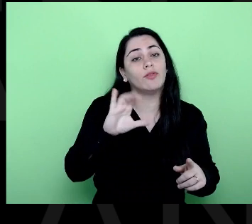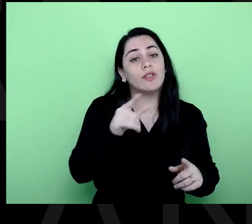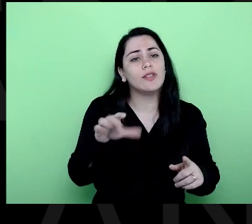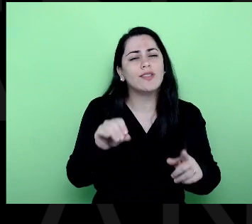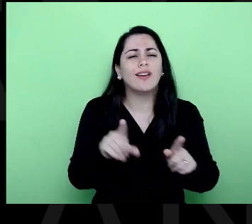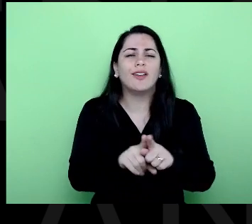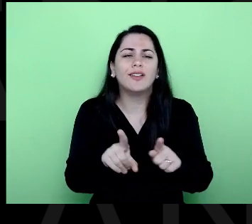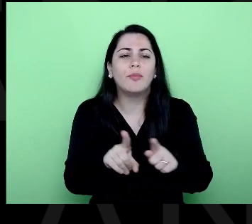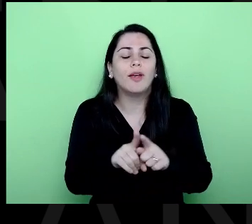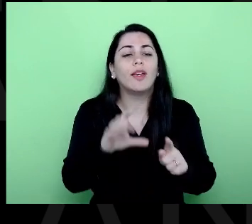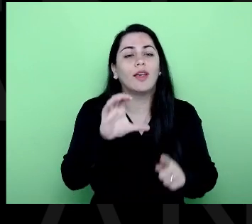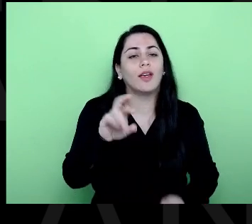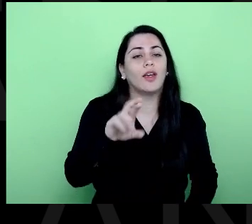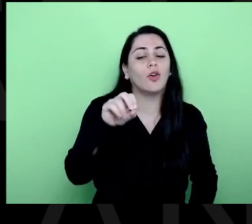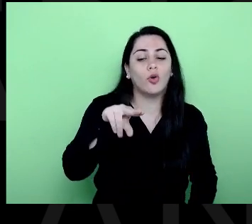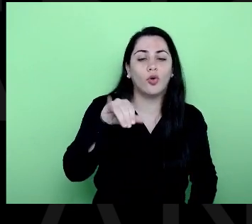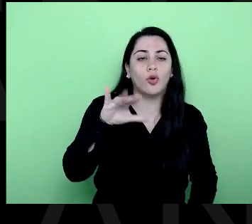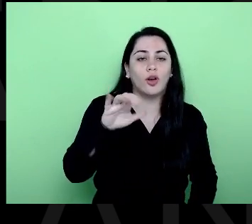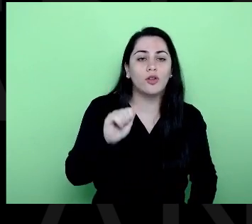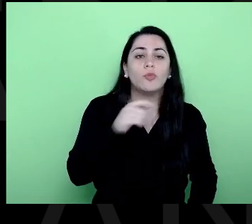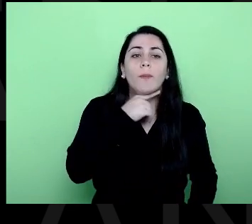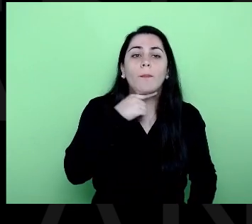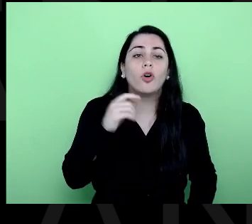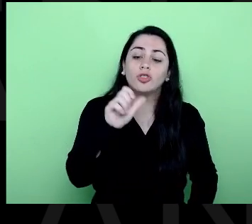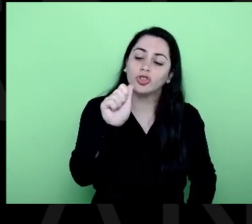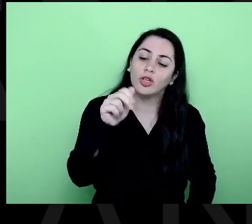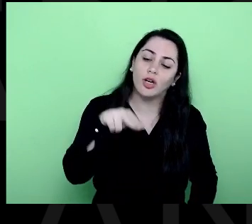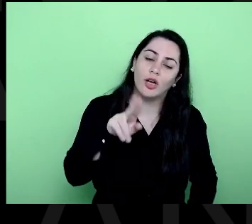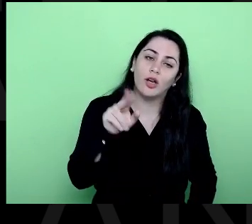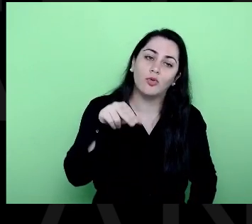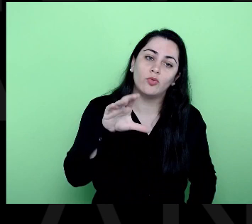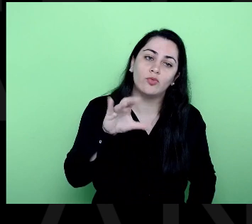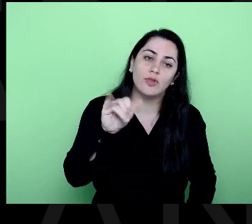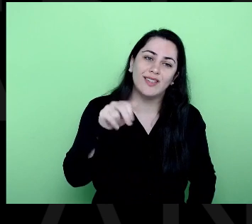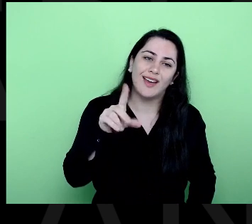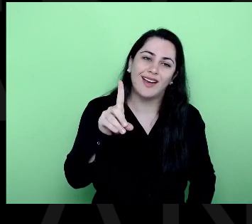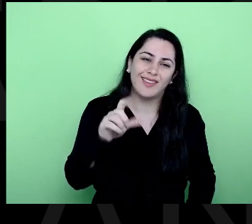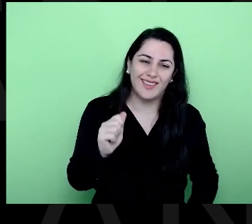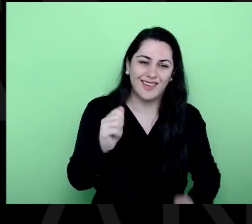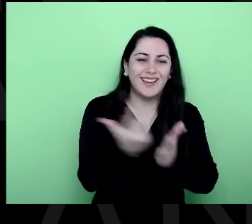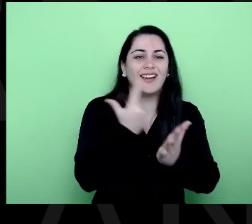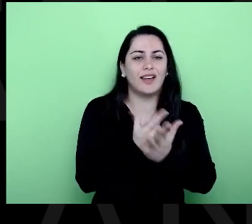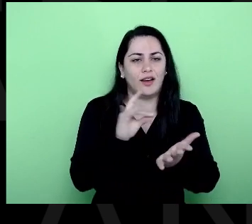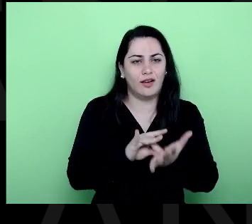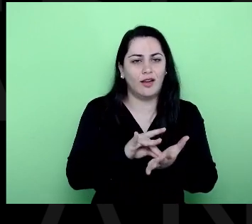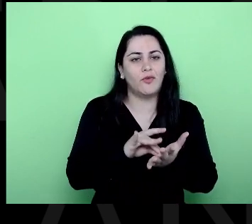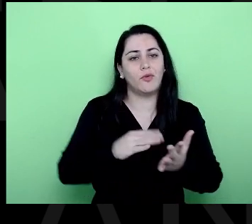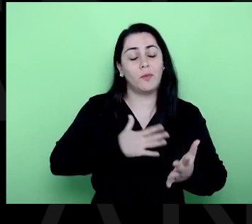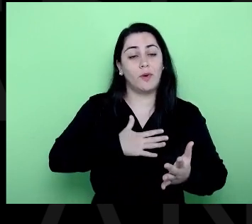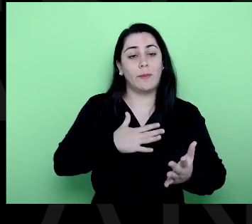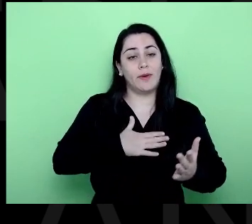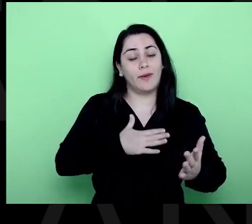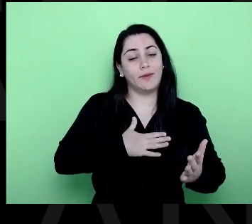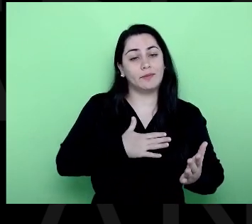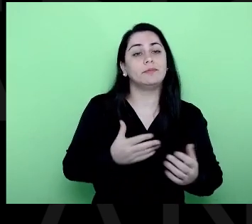que é A Crônica de uma Morte Anunciada, foram livros definitivos assim, para mim, para ver